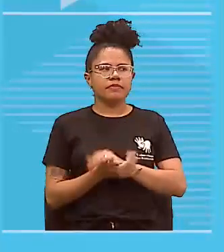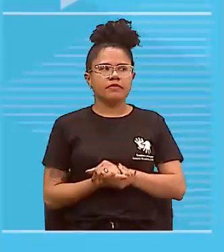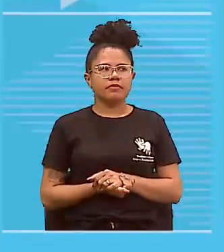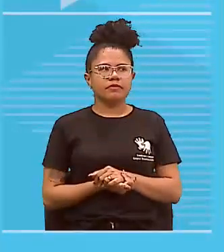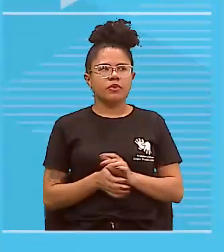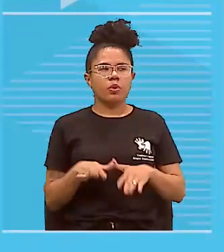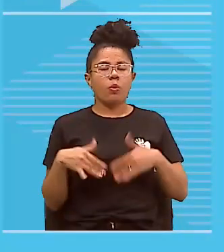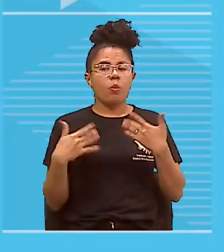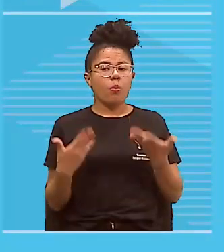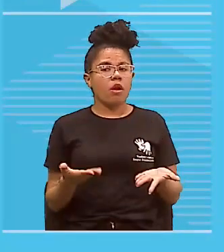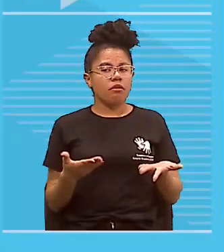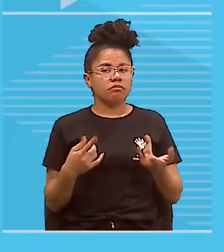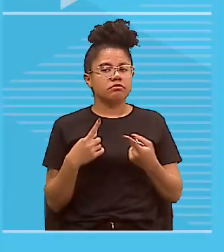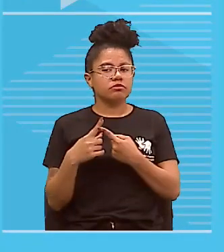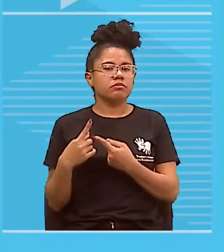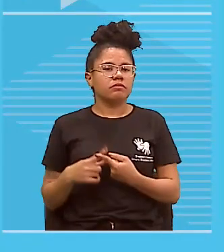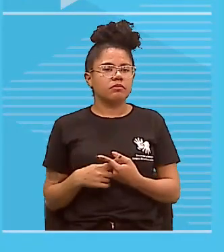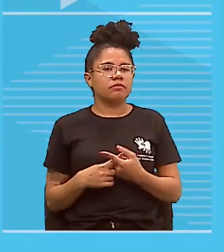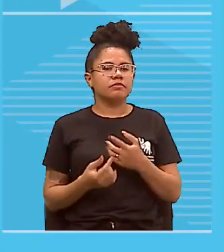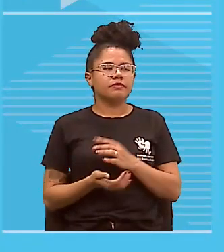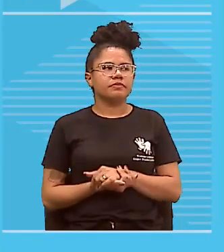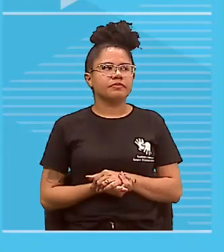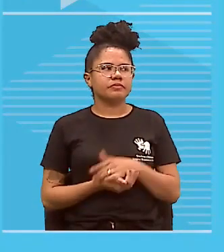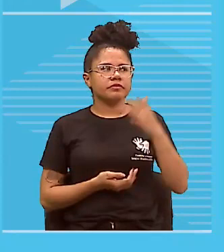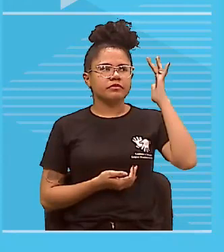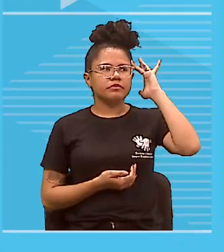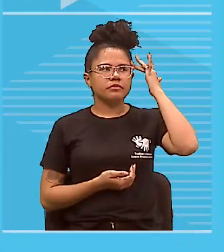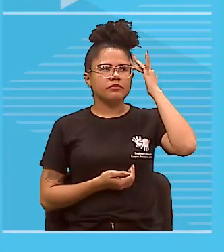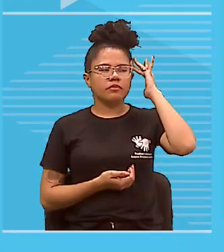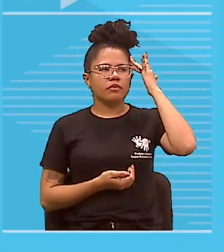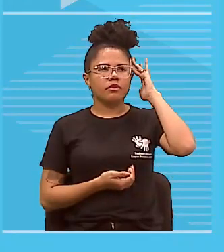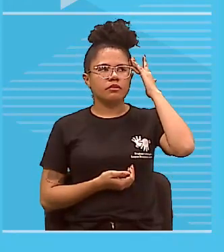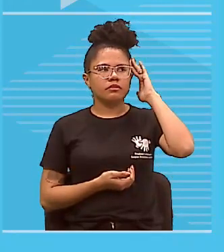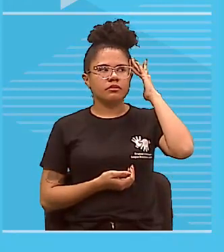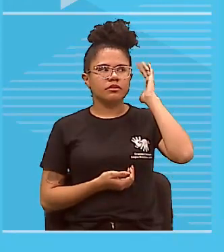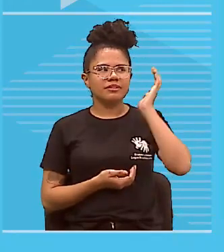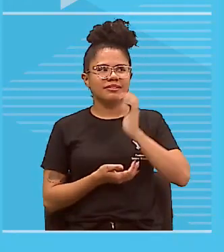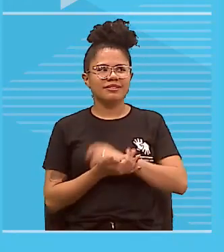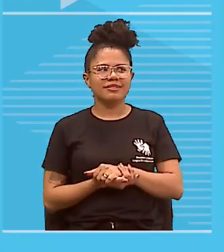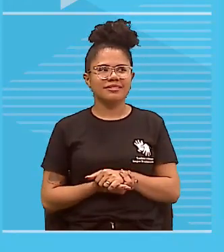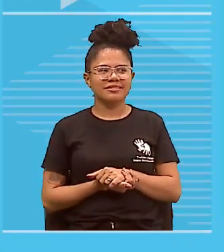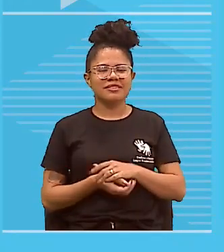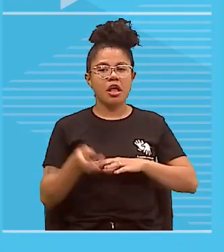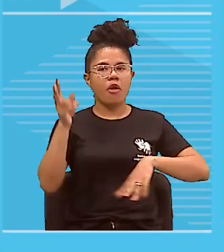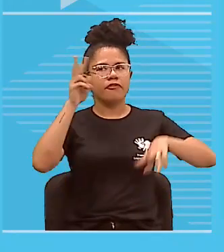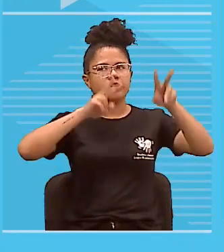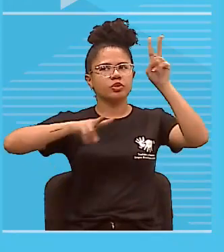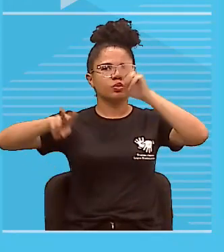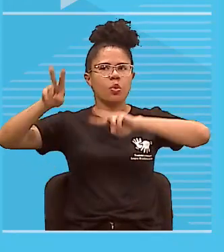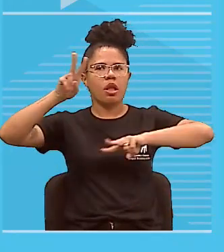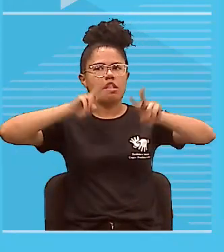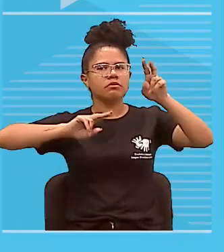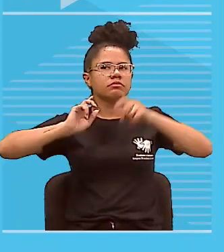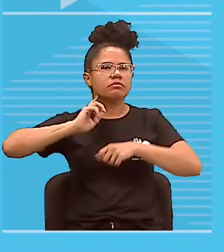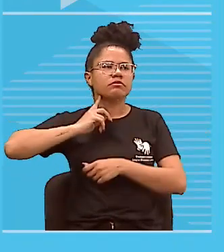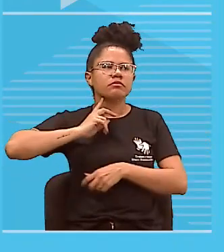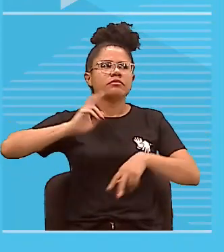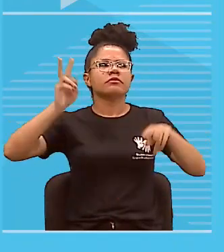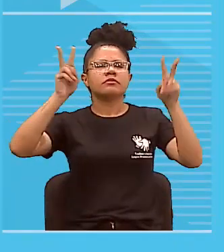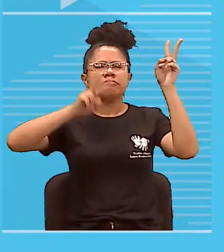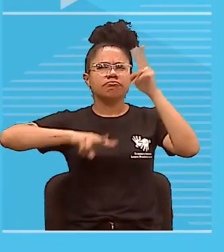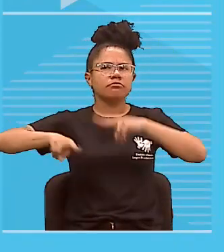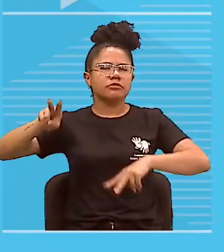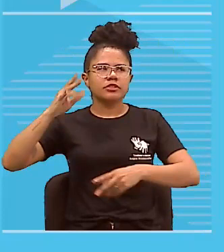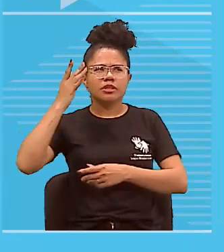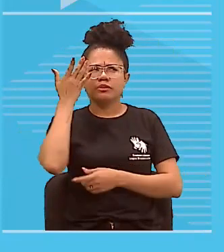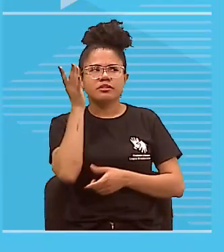poluição é essa? Eu considero poluição visual, né? Muita informação. Você